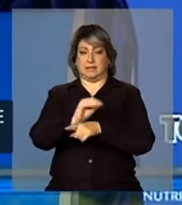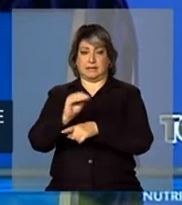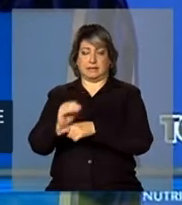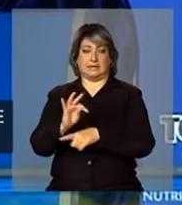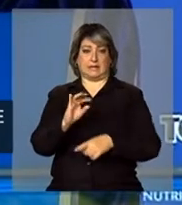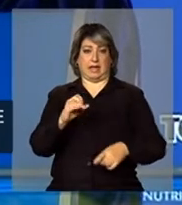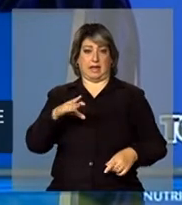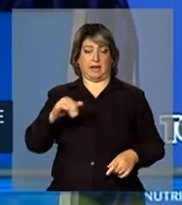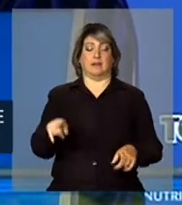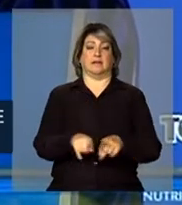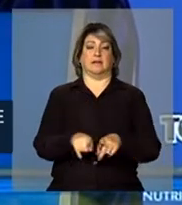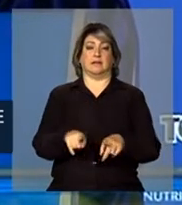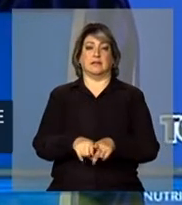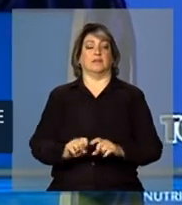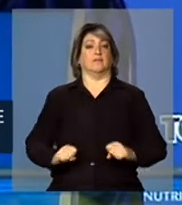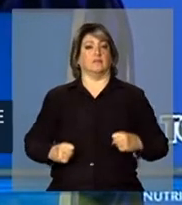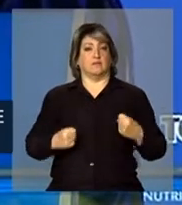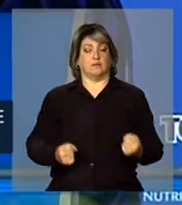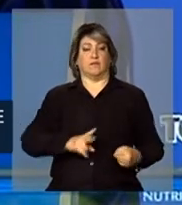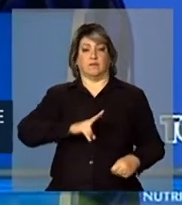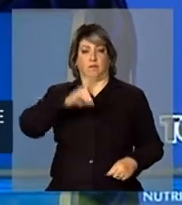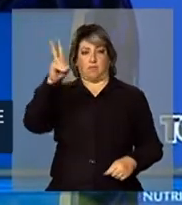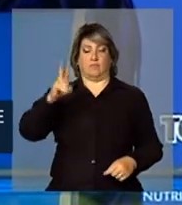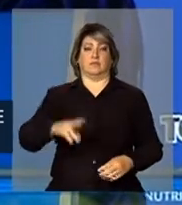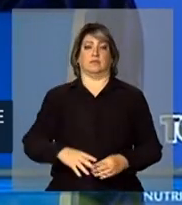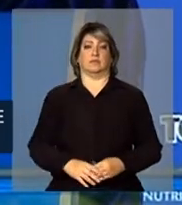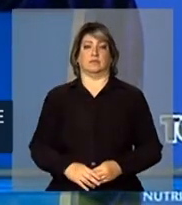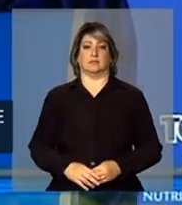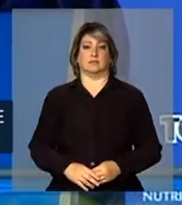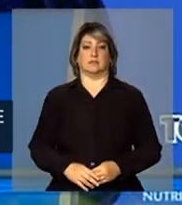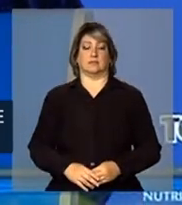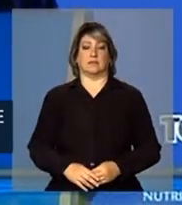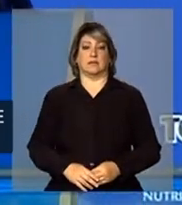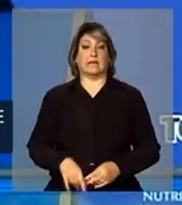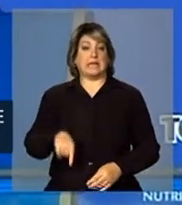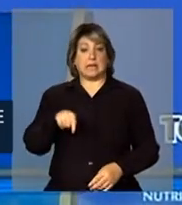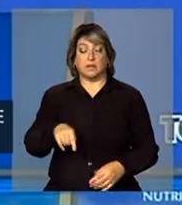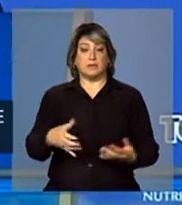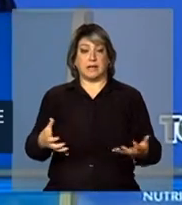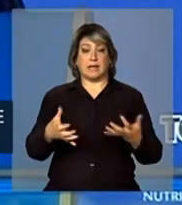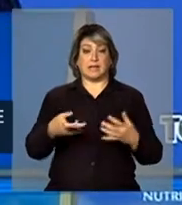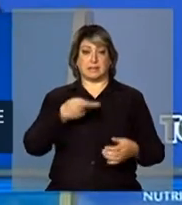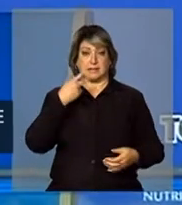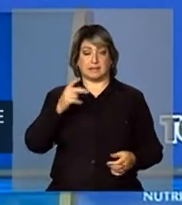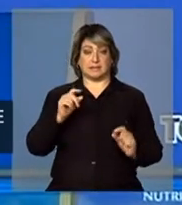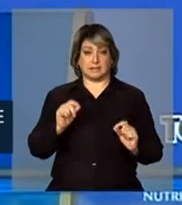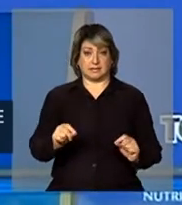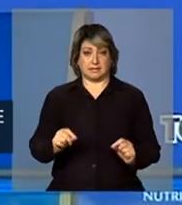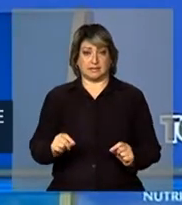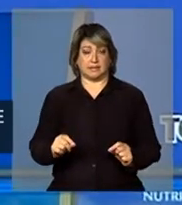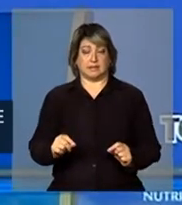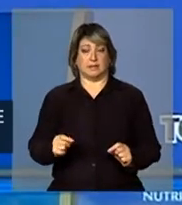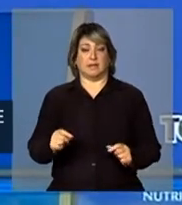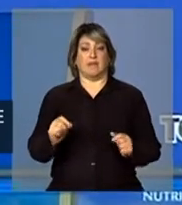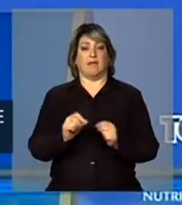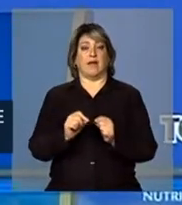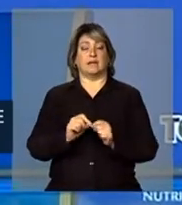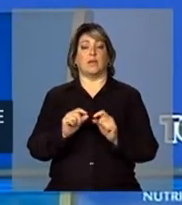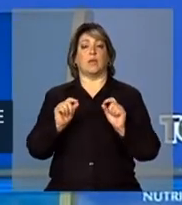extensão rural de forma obsessiva. Isso significa fazer com que nós